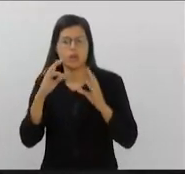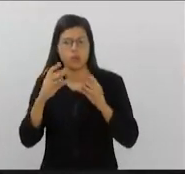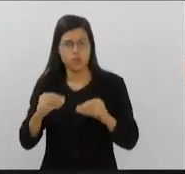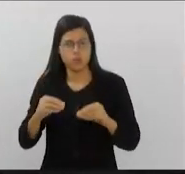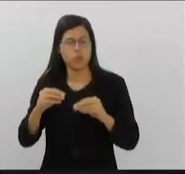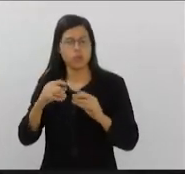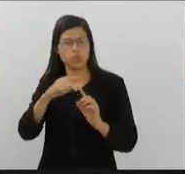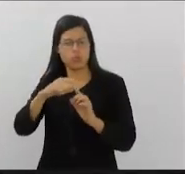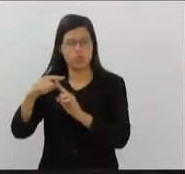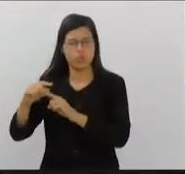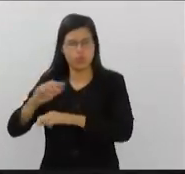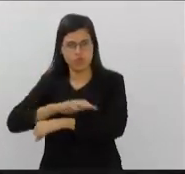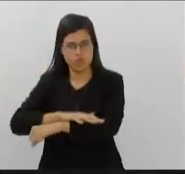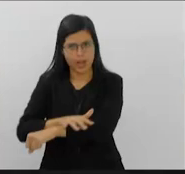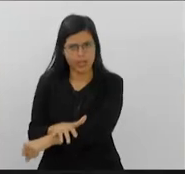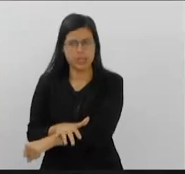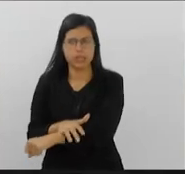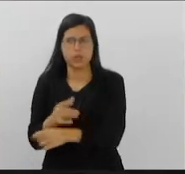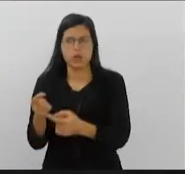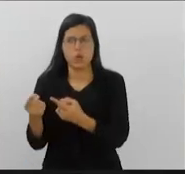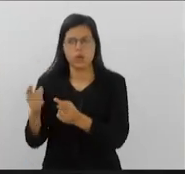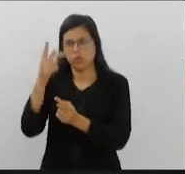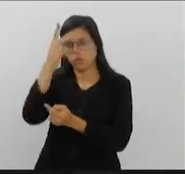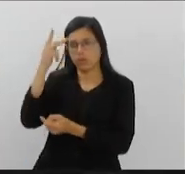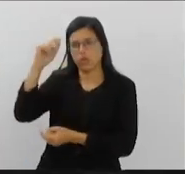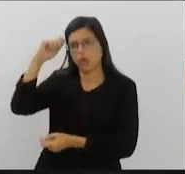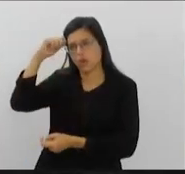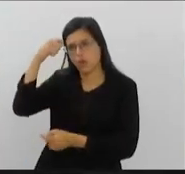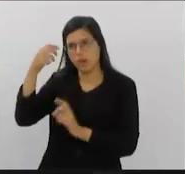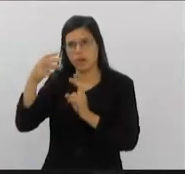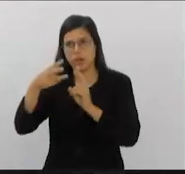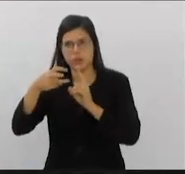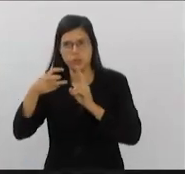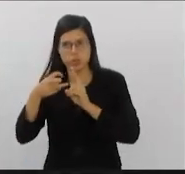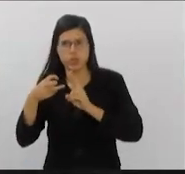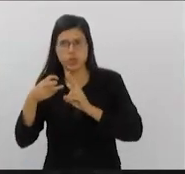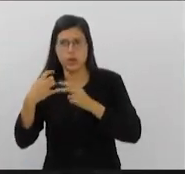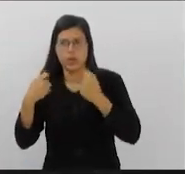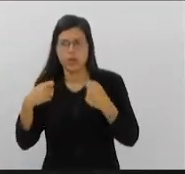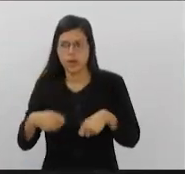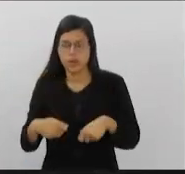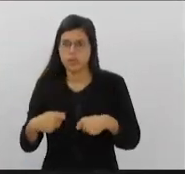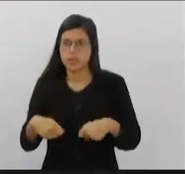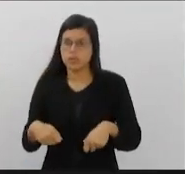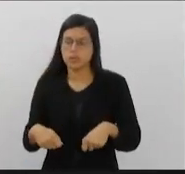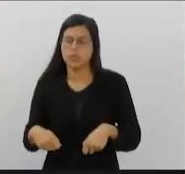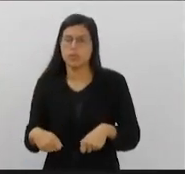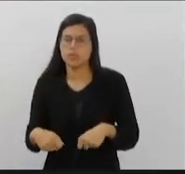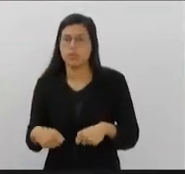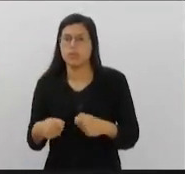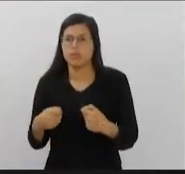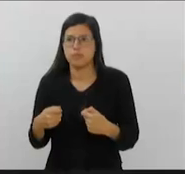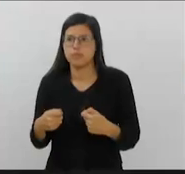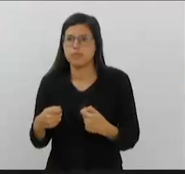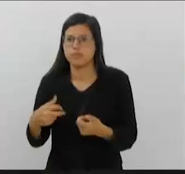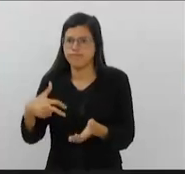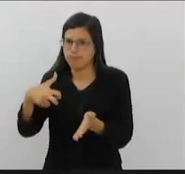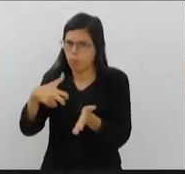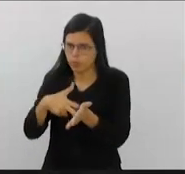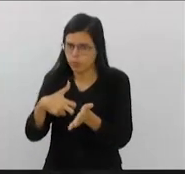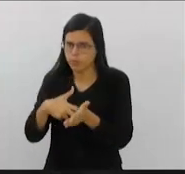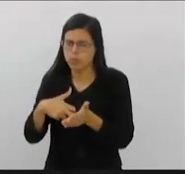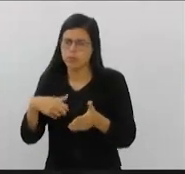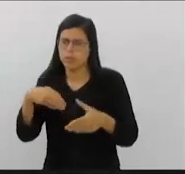que é perpetrado contra pessoas negras e indígenas precisa ser veementemente coibido no âmbito da escola. Não é isso que a gente